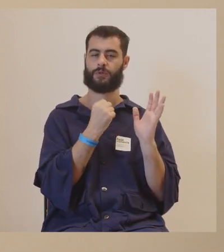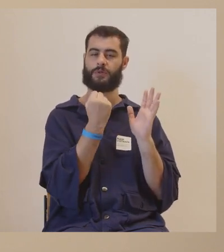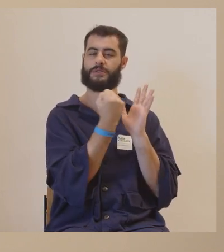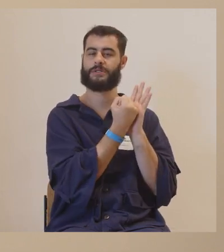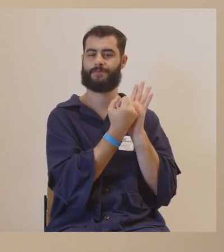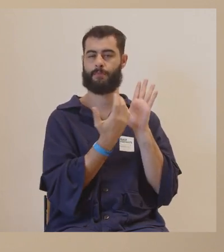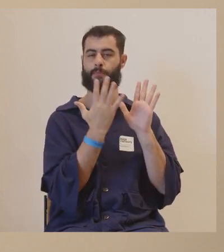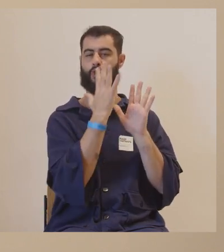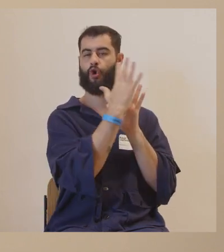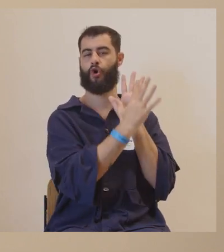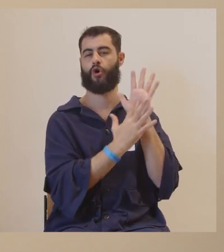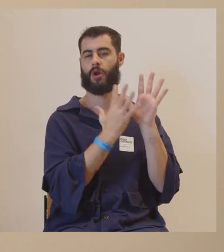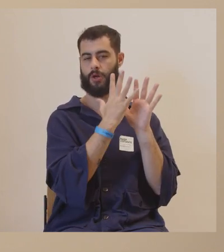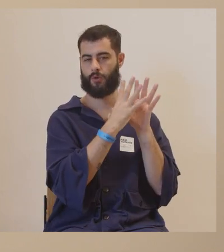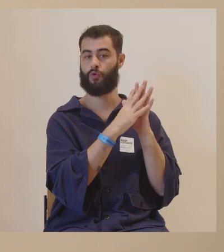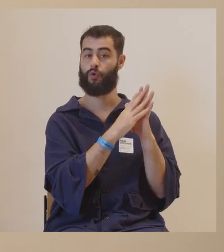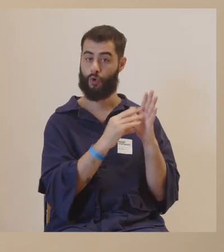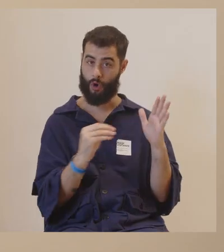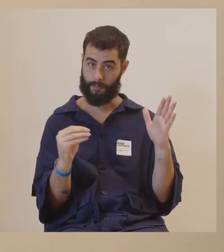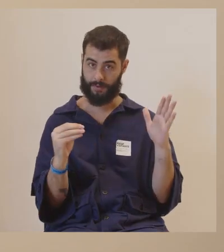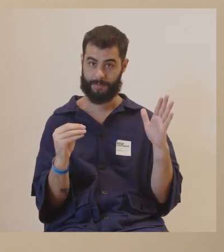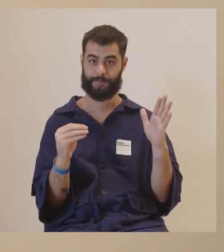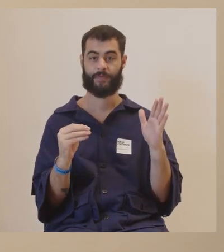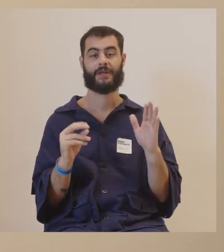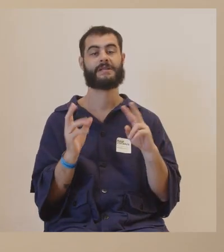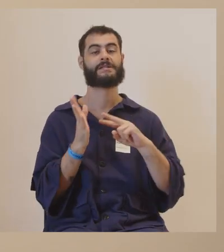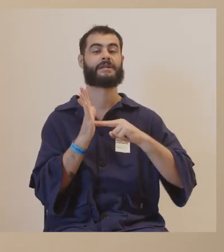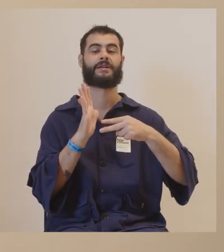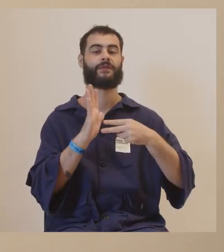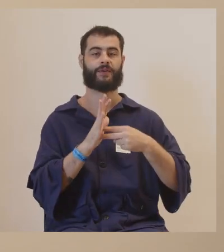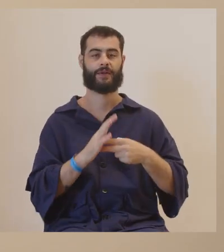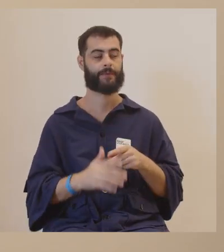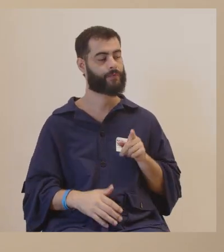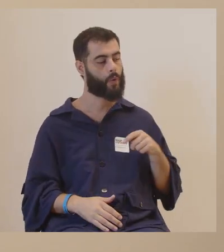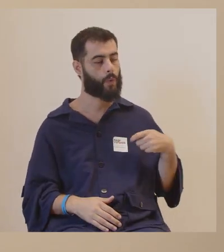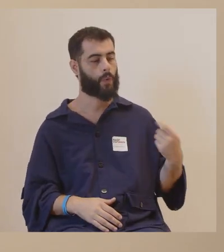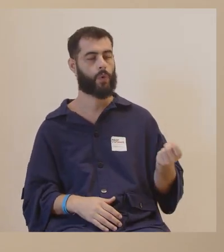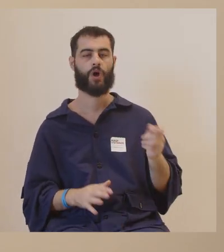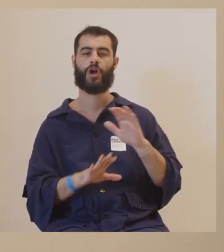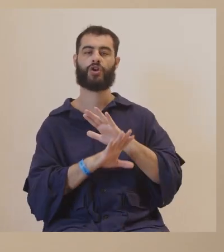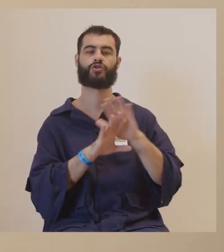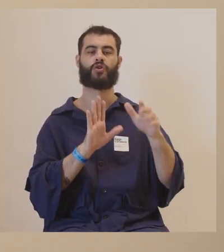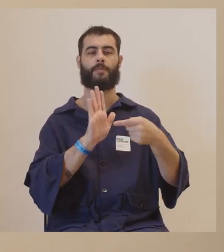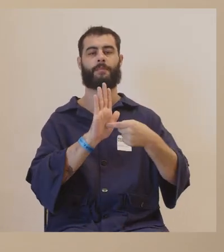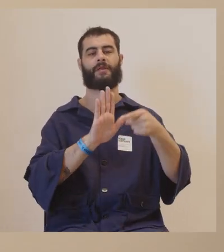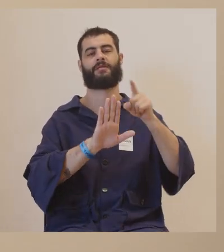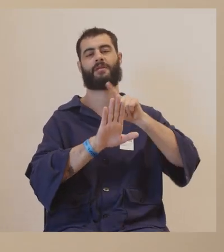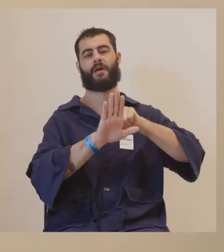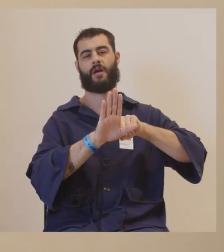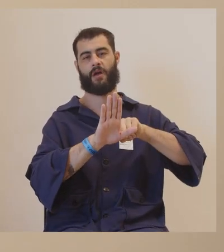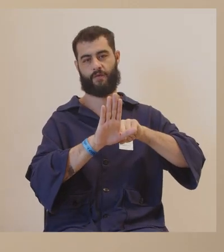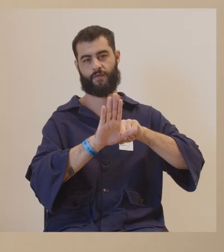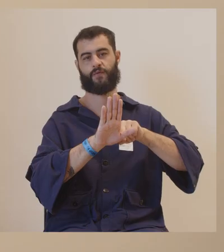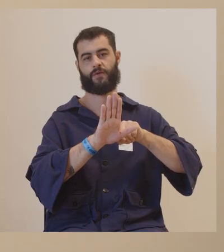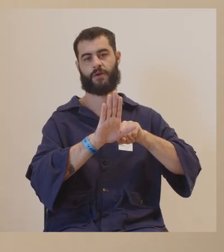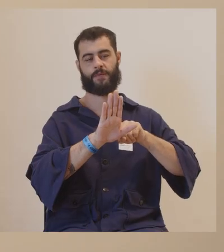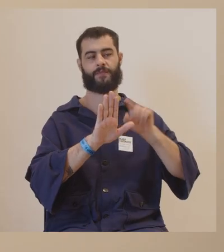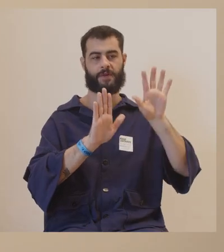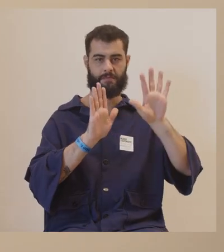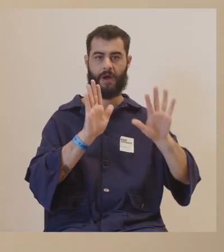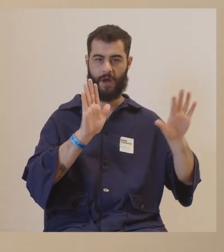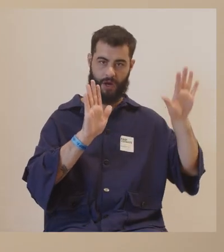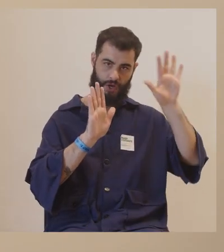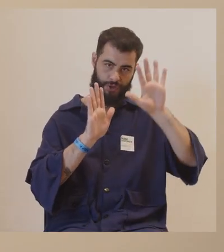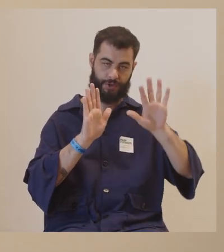que significa de tratar elas como imagens metafóricas, né? E, sobretudo, falar